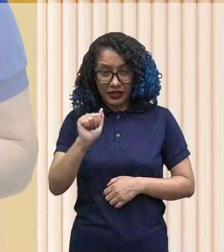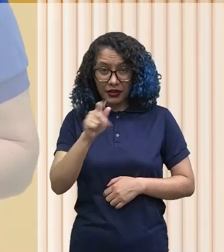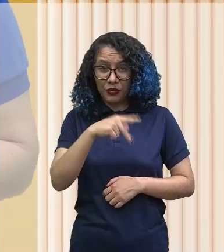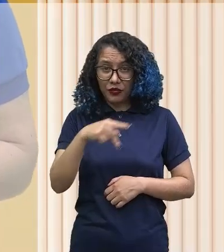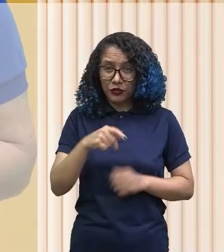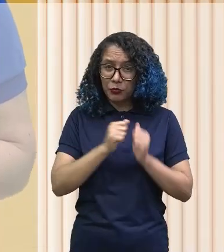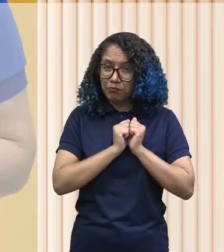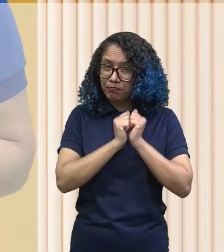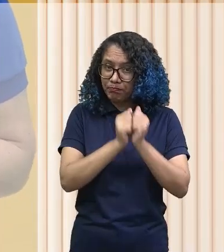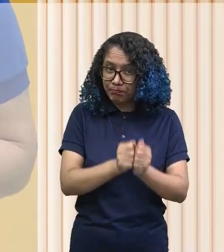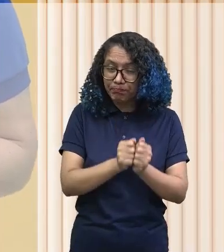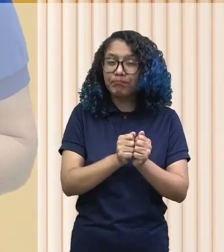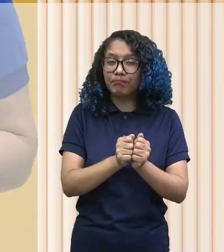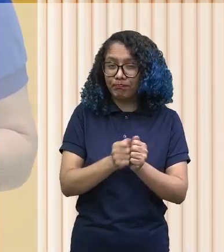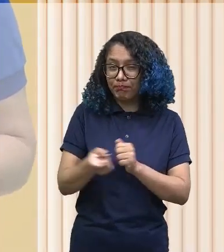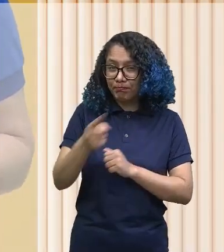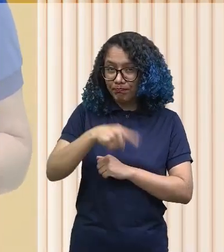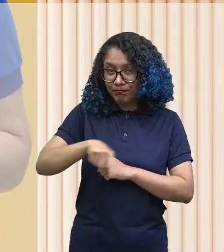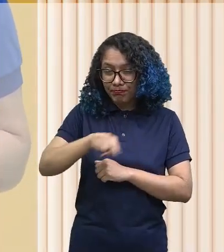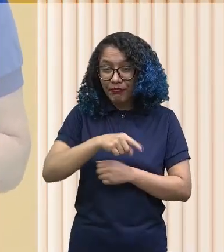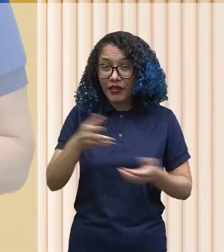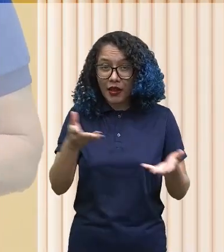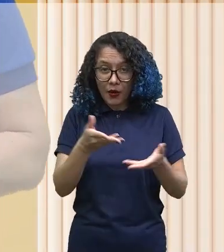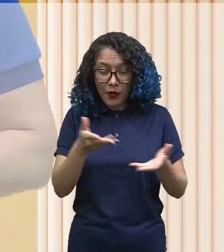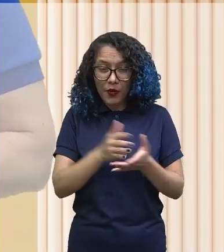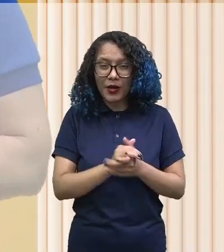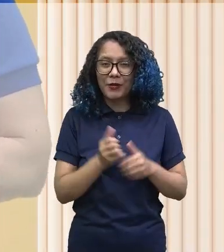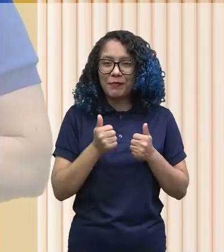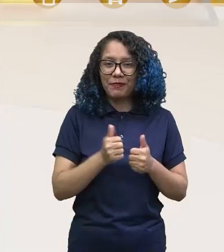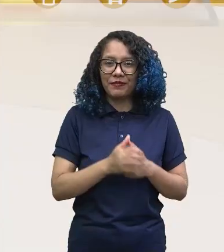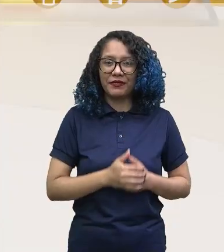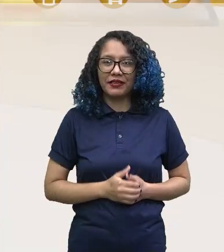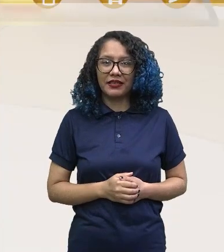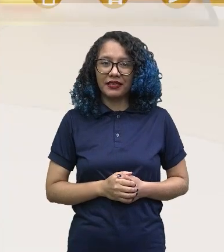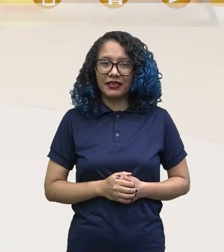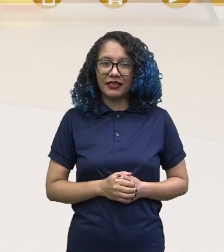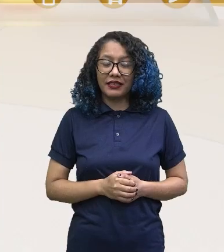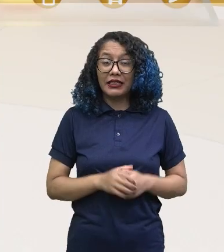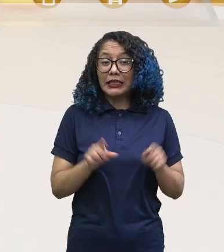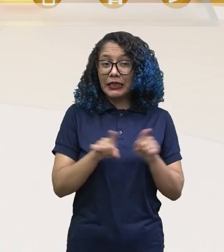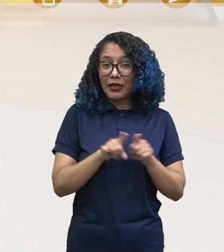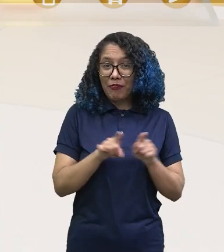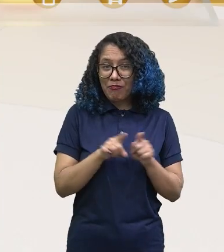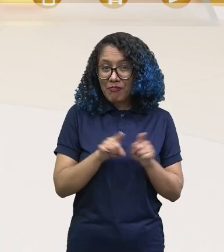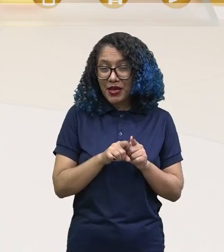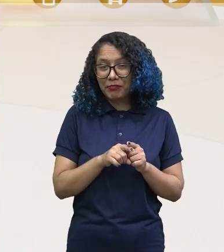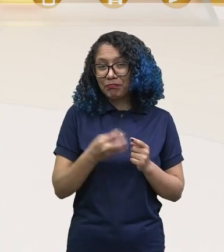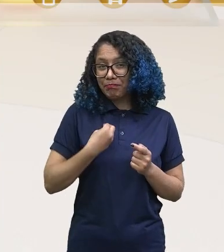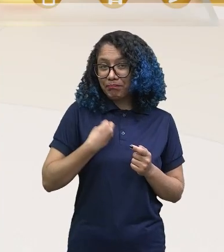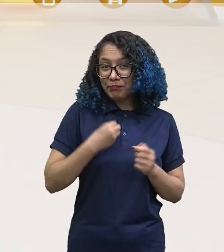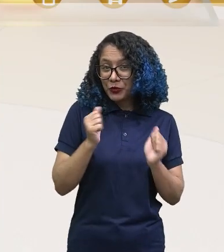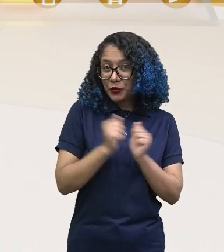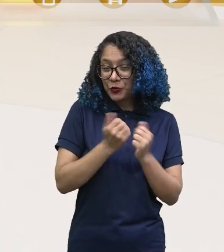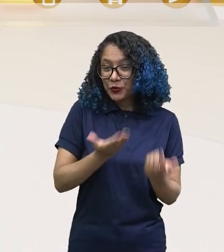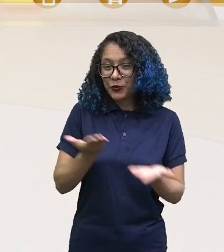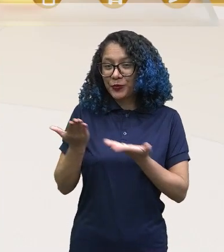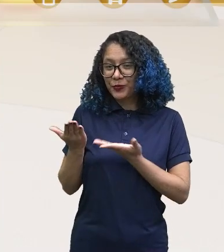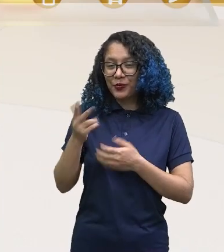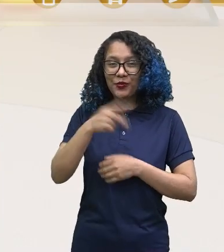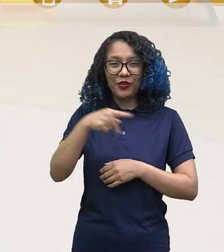que vai acompanhar vocês nessa aula. E eu estou aqui com a professora